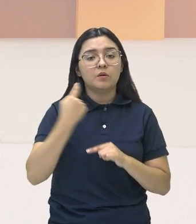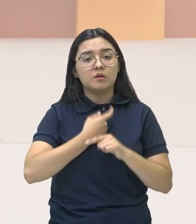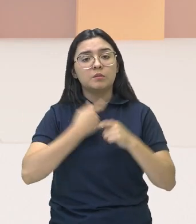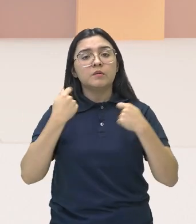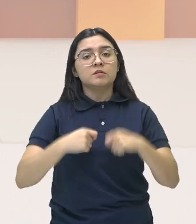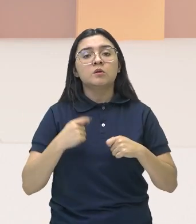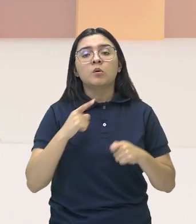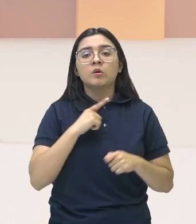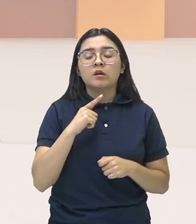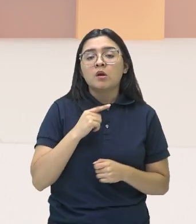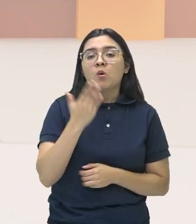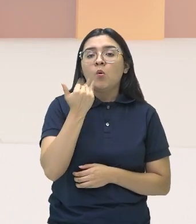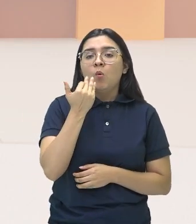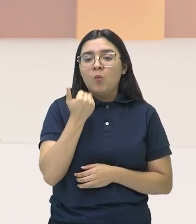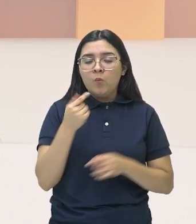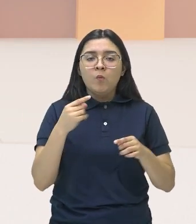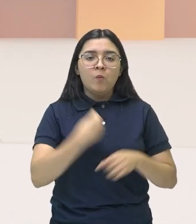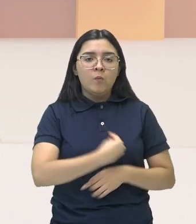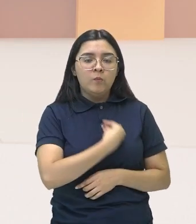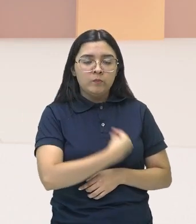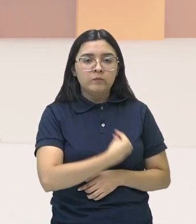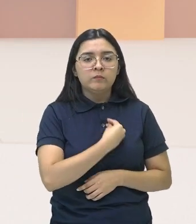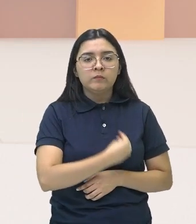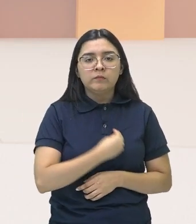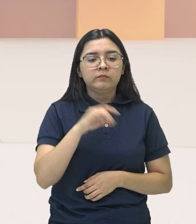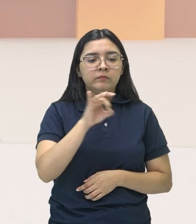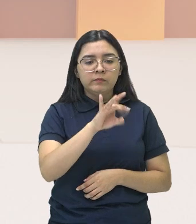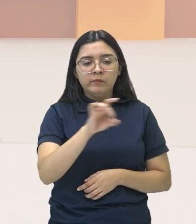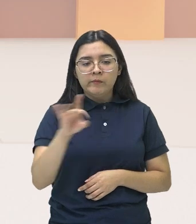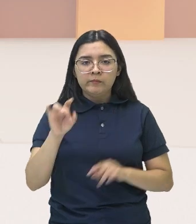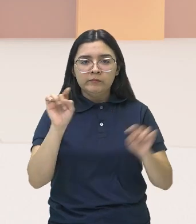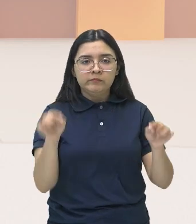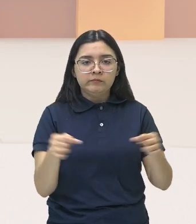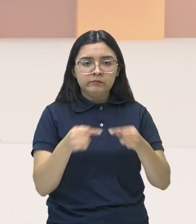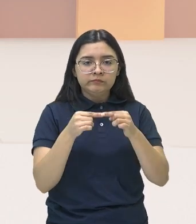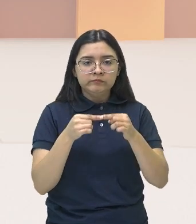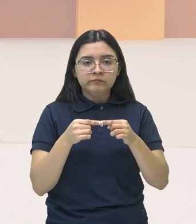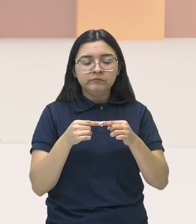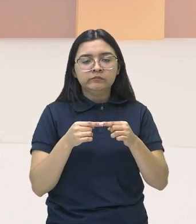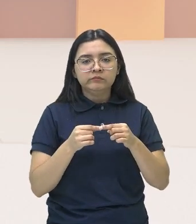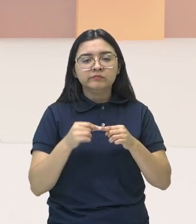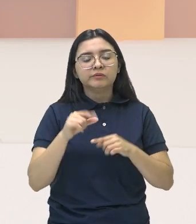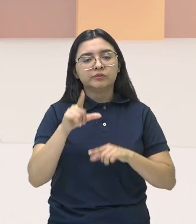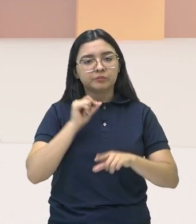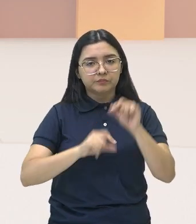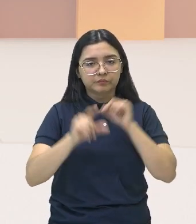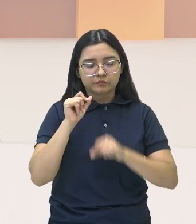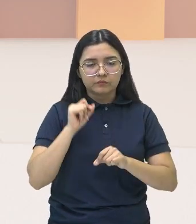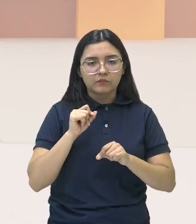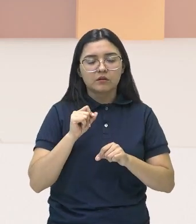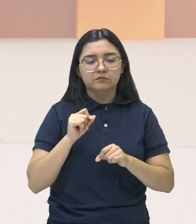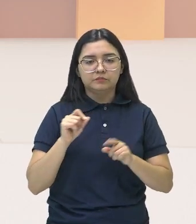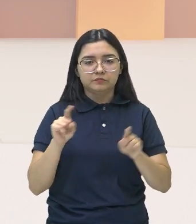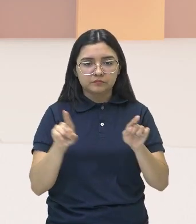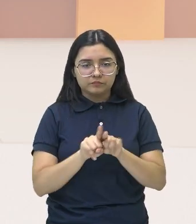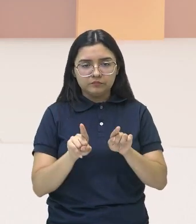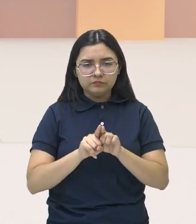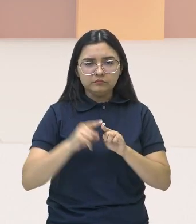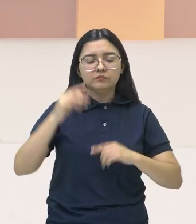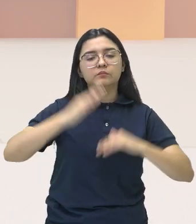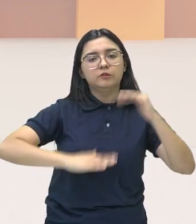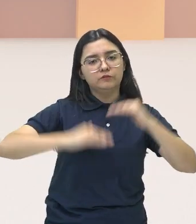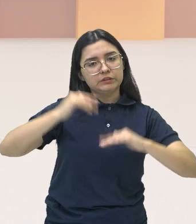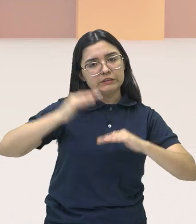nosso sustento. E cada um de acordo com a sua opção, com a sua